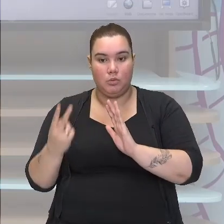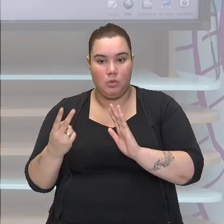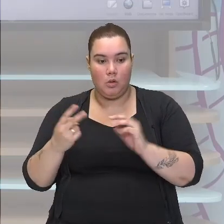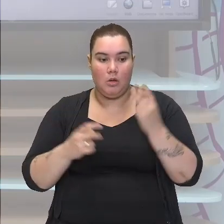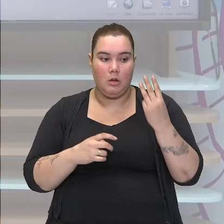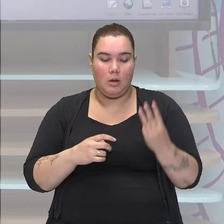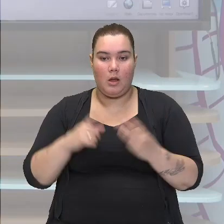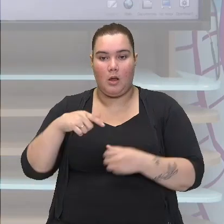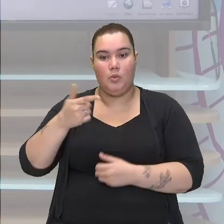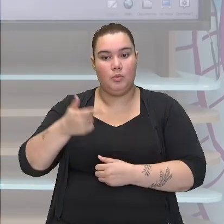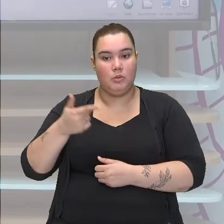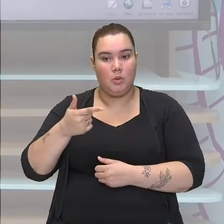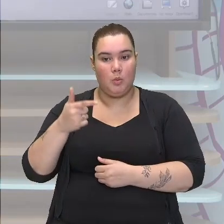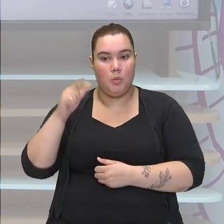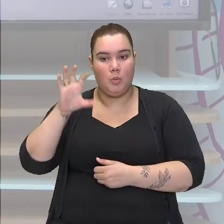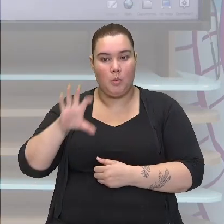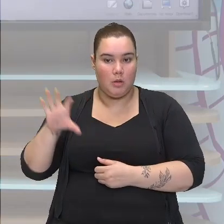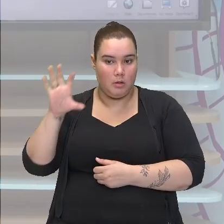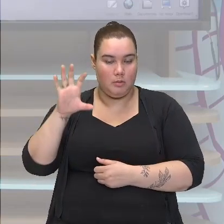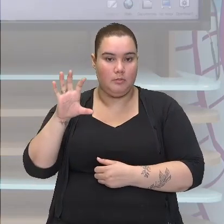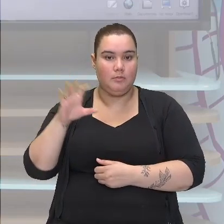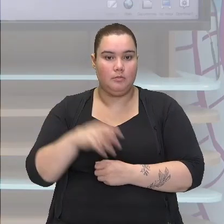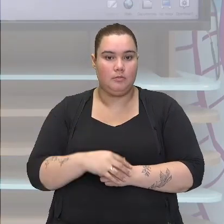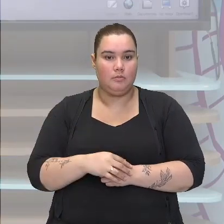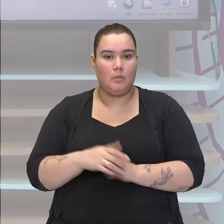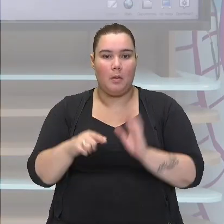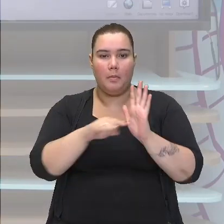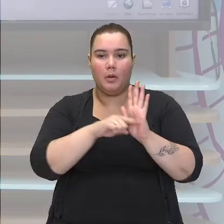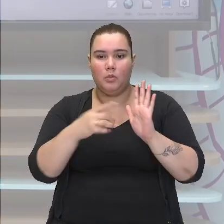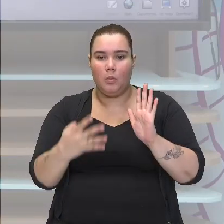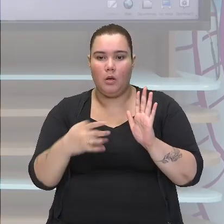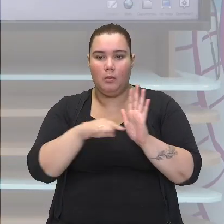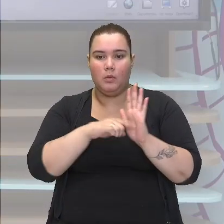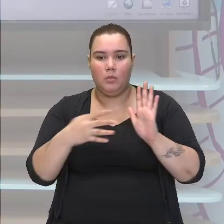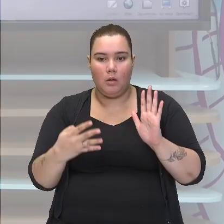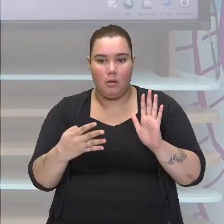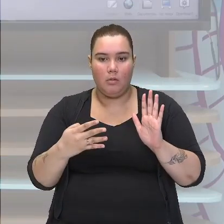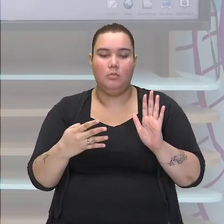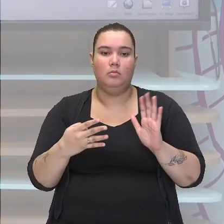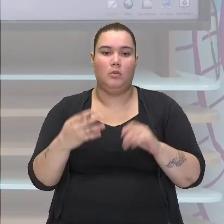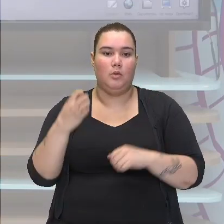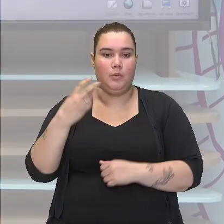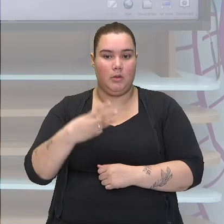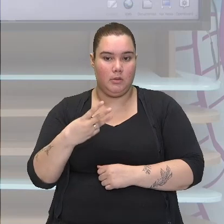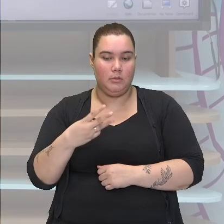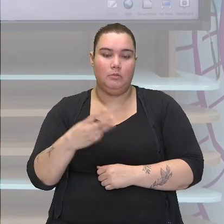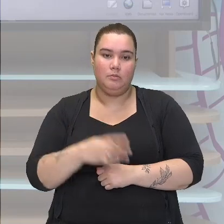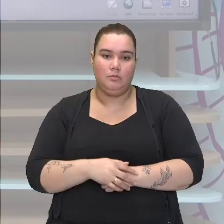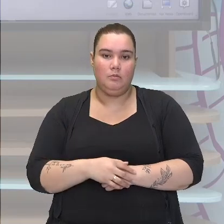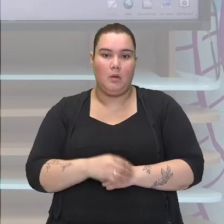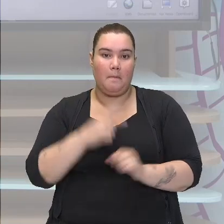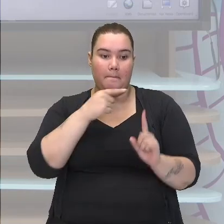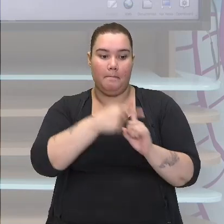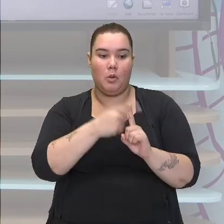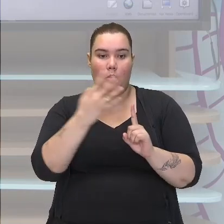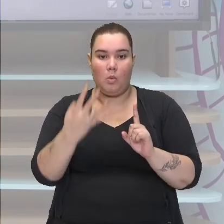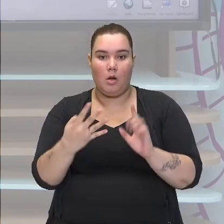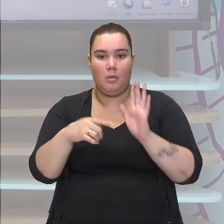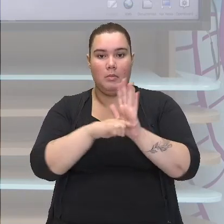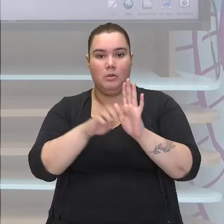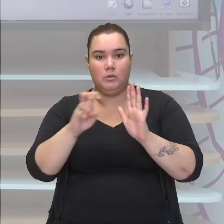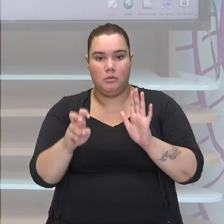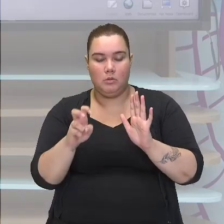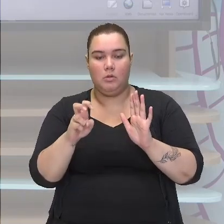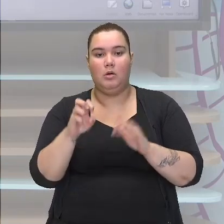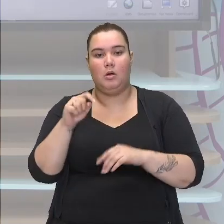segundo quadrante. Se eu digo menos 4 e menos 4, está no terceiro quadrante. E se eu digo mais 4 e menos 5, ele está